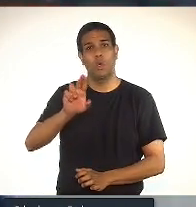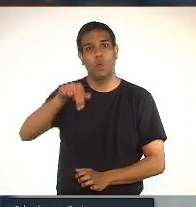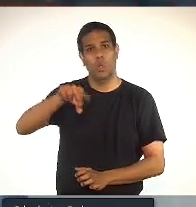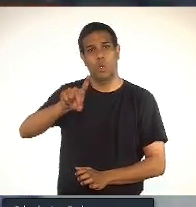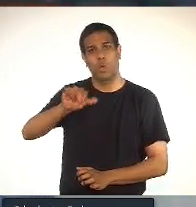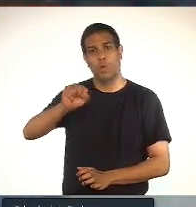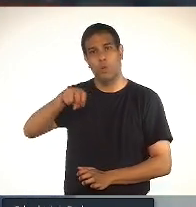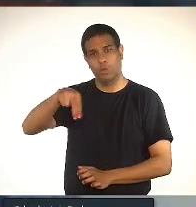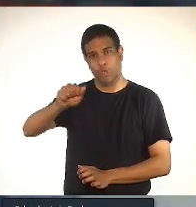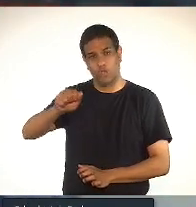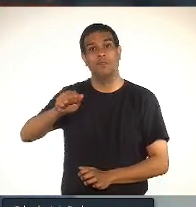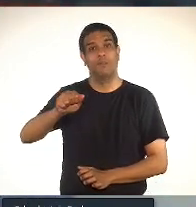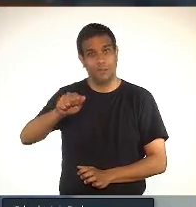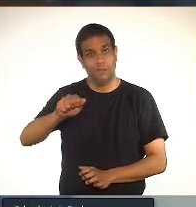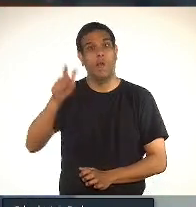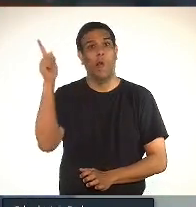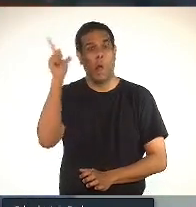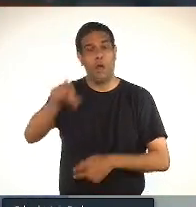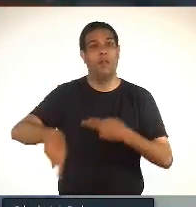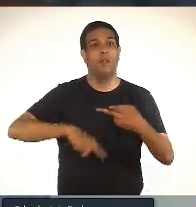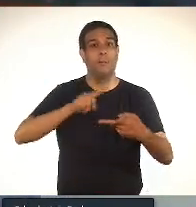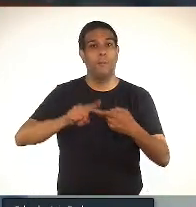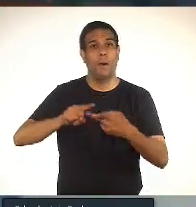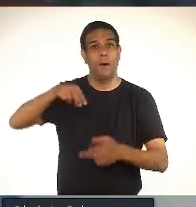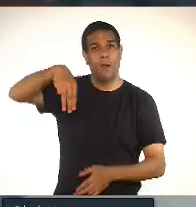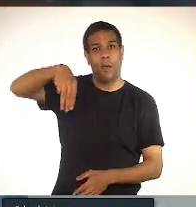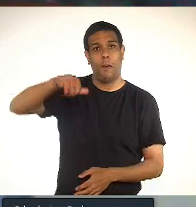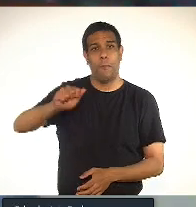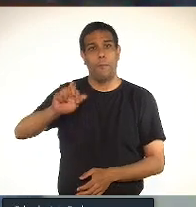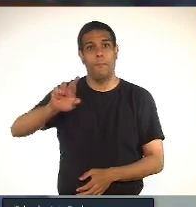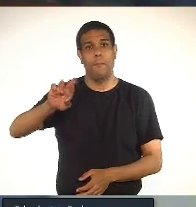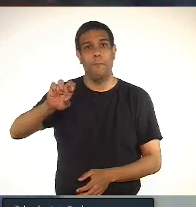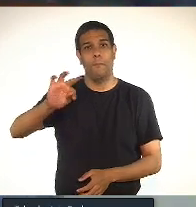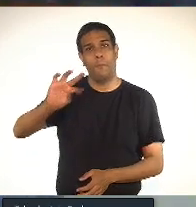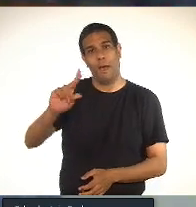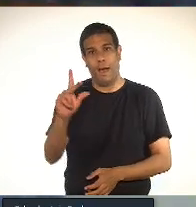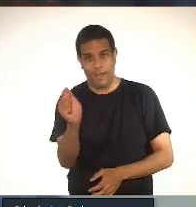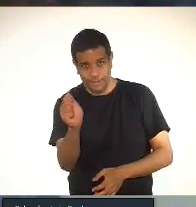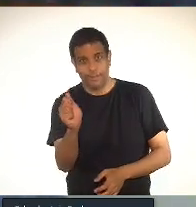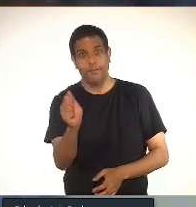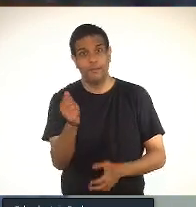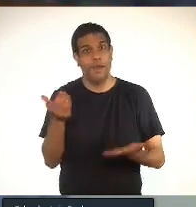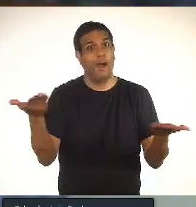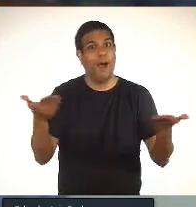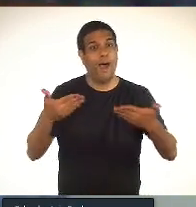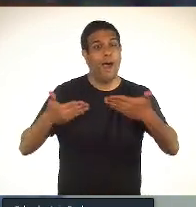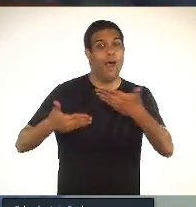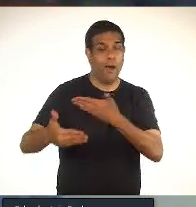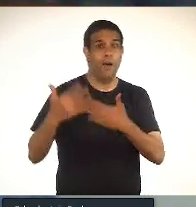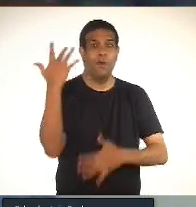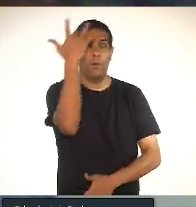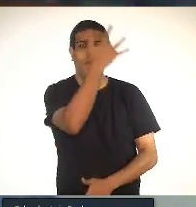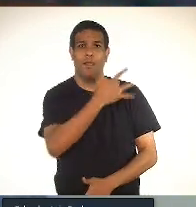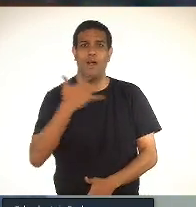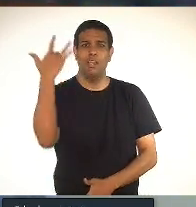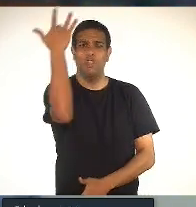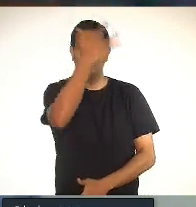com a Marta Suplicy, e com o Haddad.